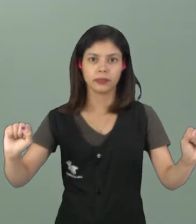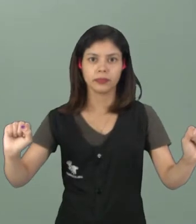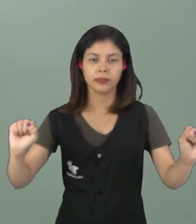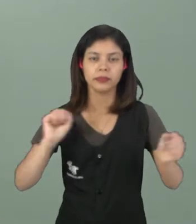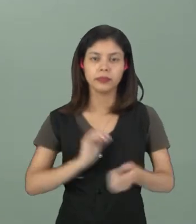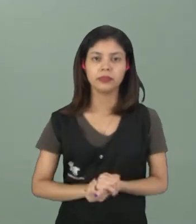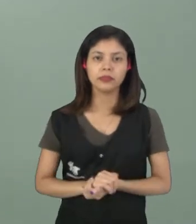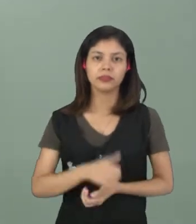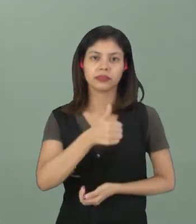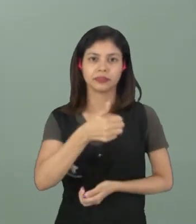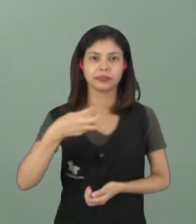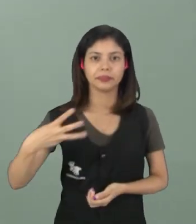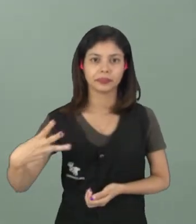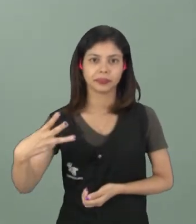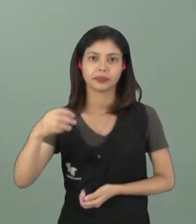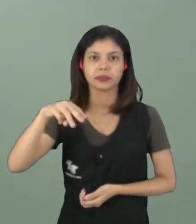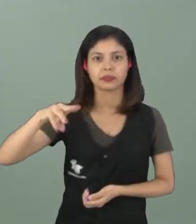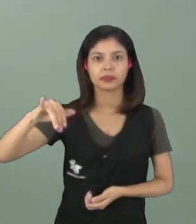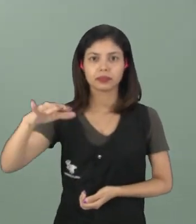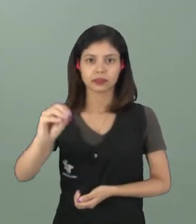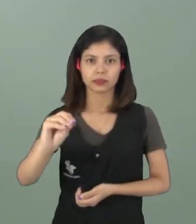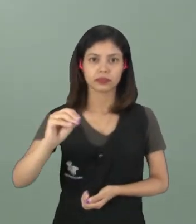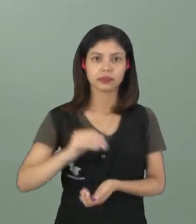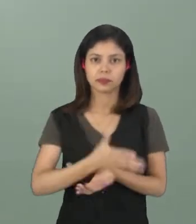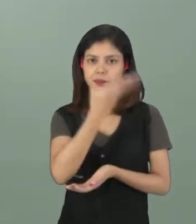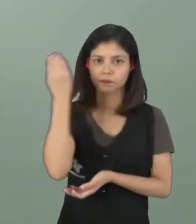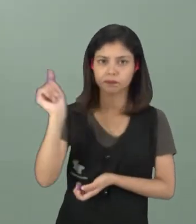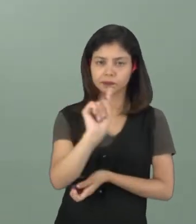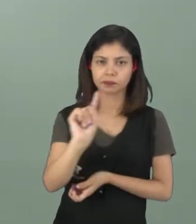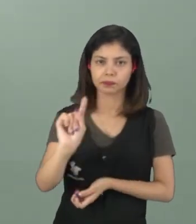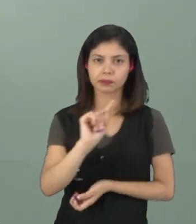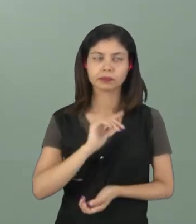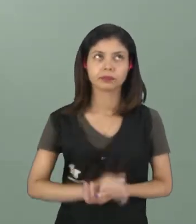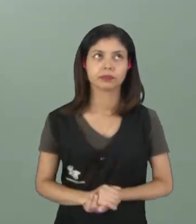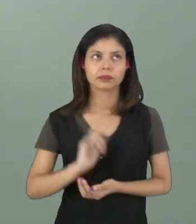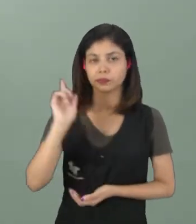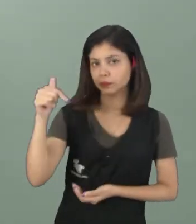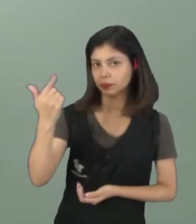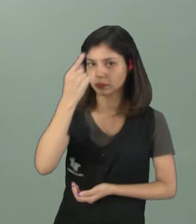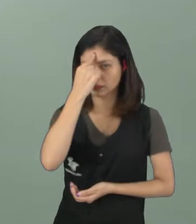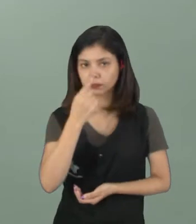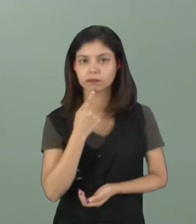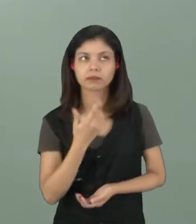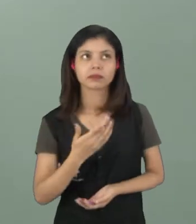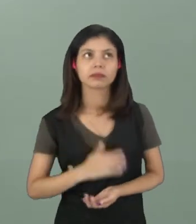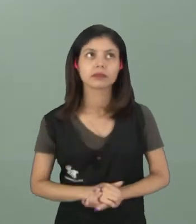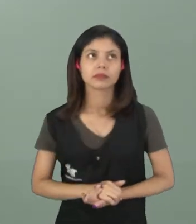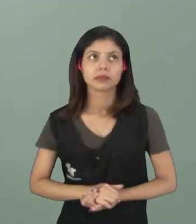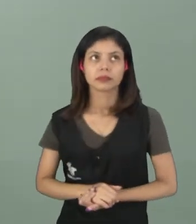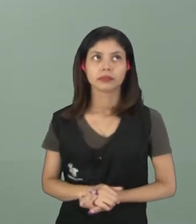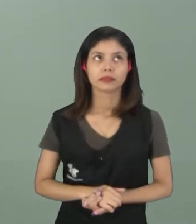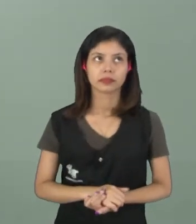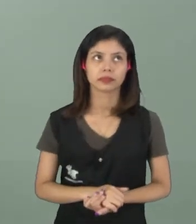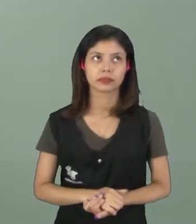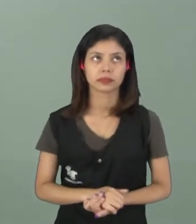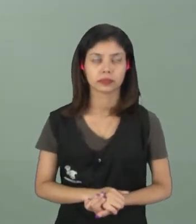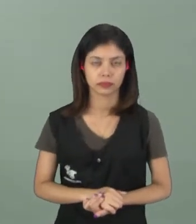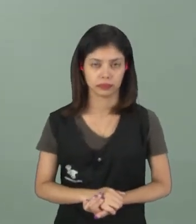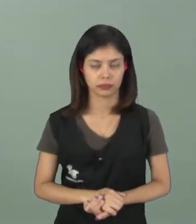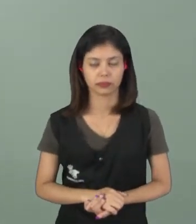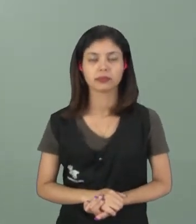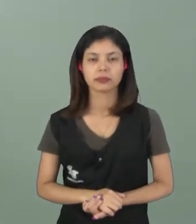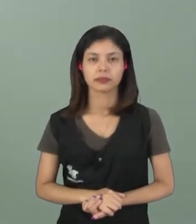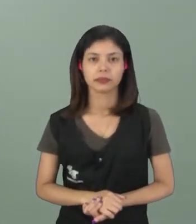é no dia Treze de Maio não esqueça se eu pegar outra e aqui